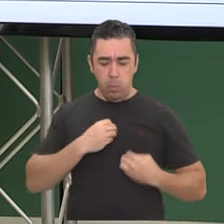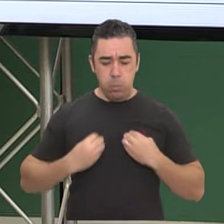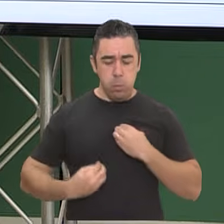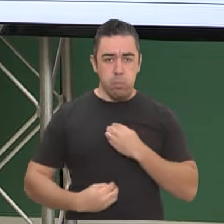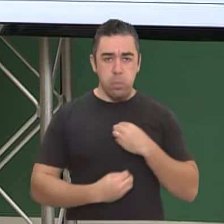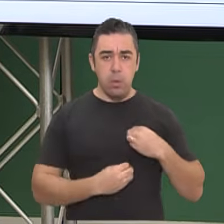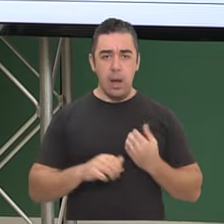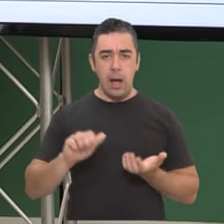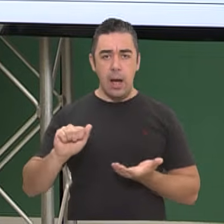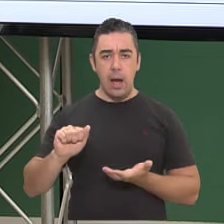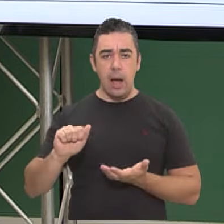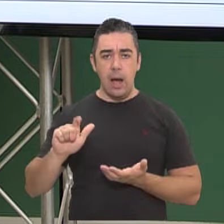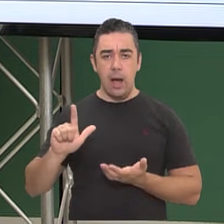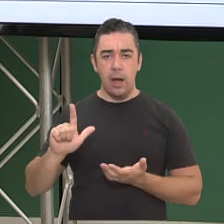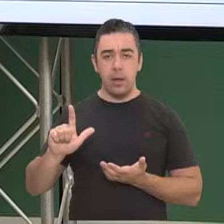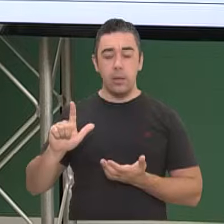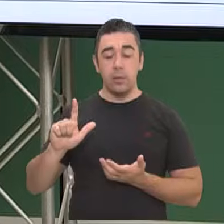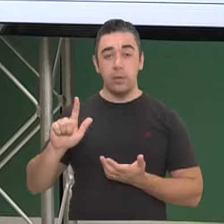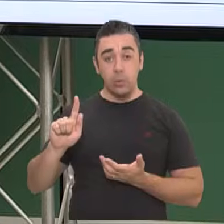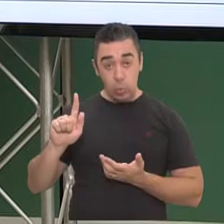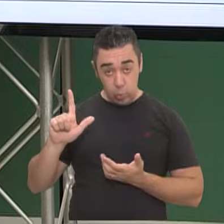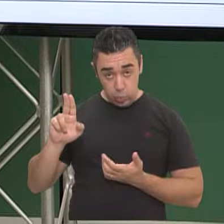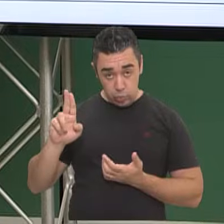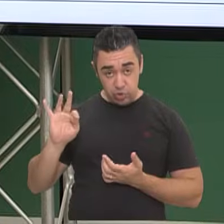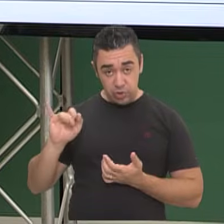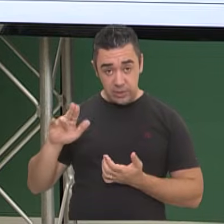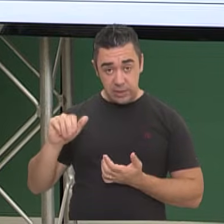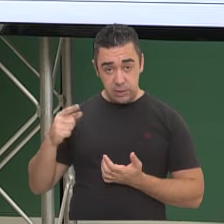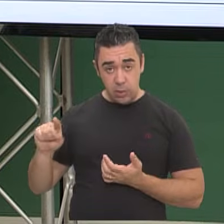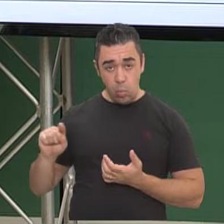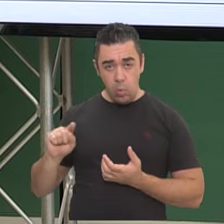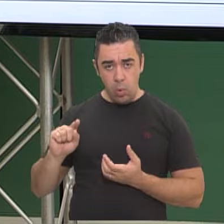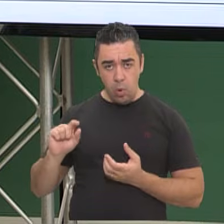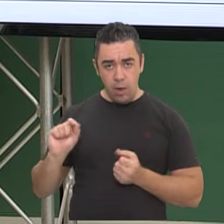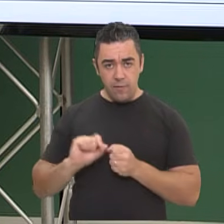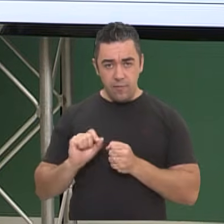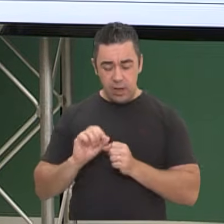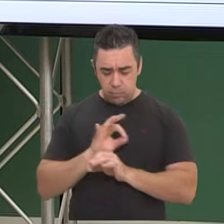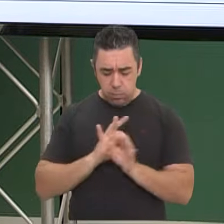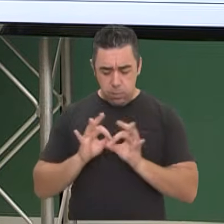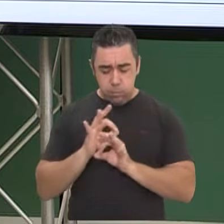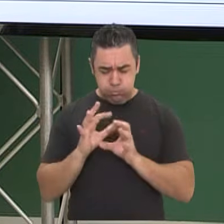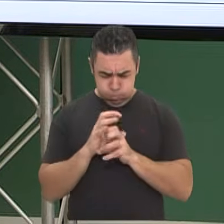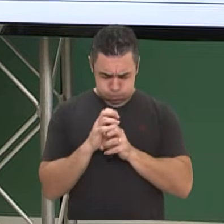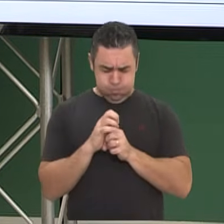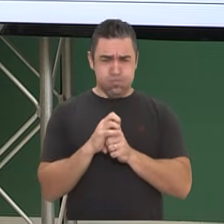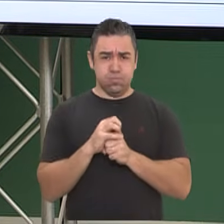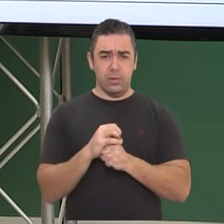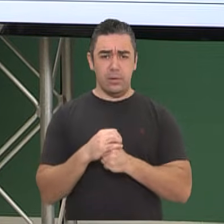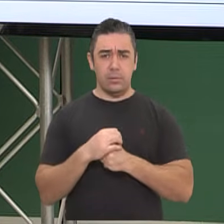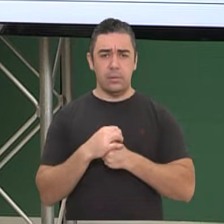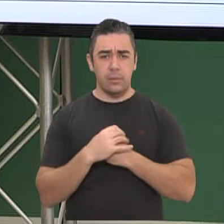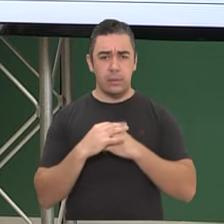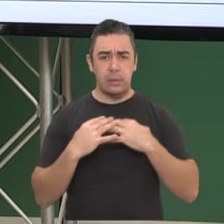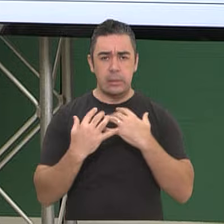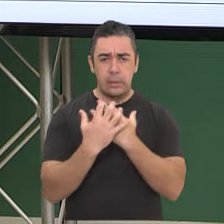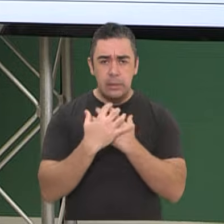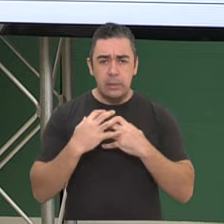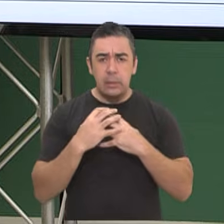no exame. Né? Fica tudo engrunhado, vamos dizer assim, tudo, as bolinhas, parece um leite coalhado, né? Só que é